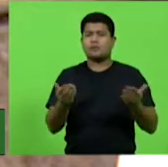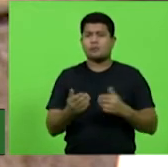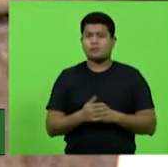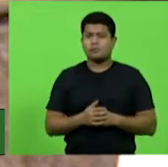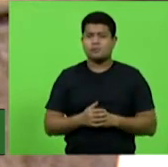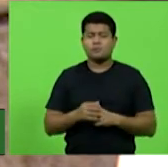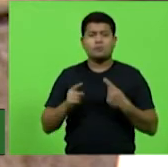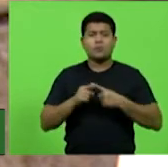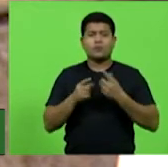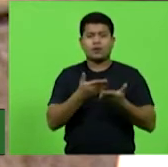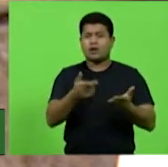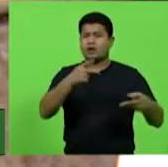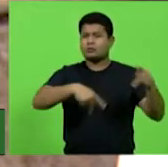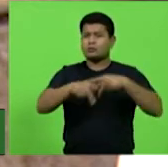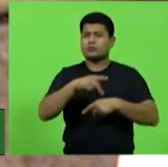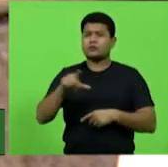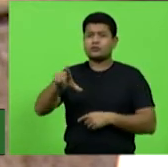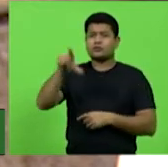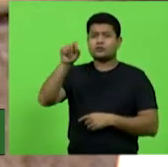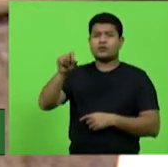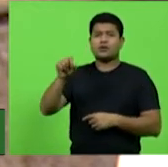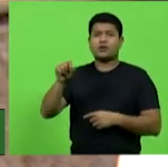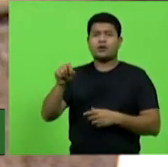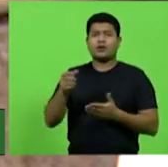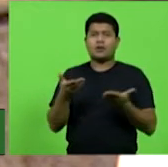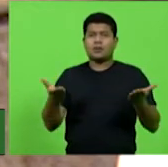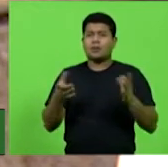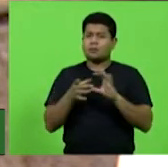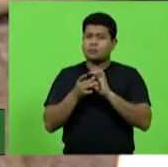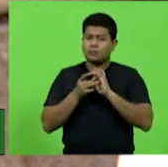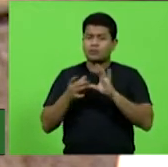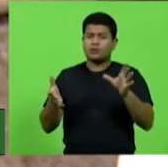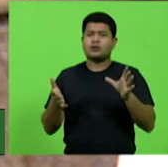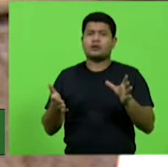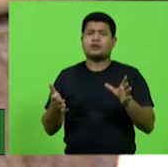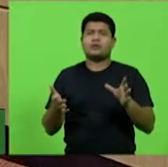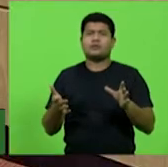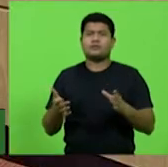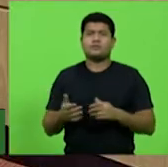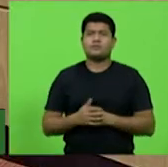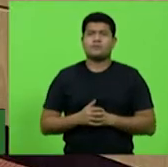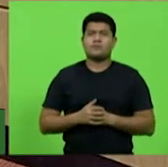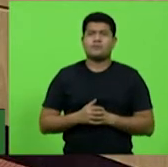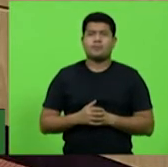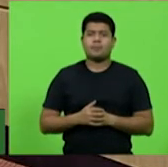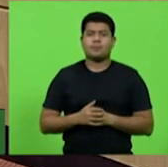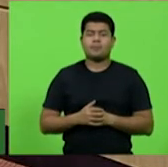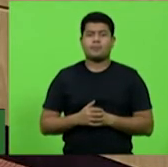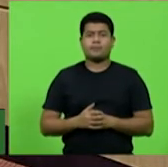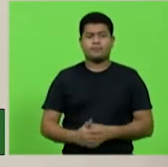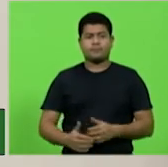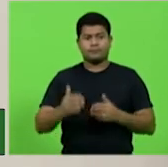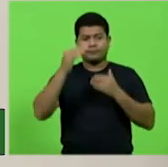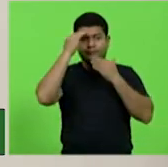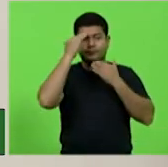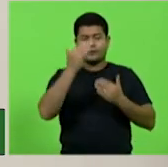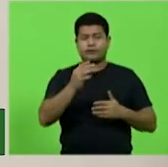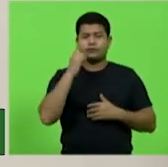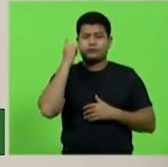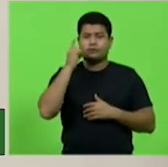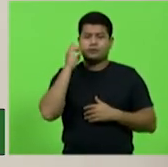que o catarinense possa escolher em um mercado livre de transporte de ônibus? Obrigado, deputado